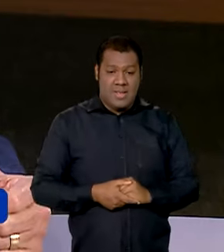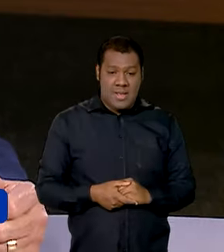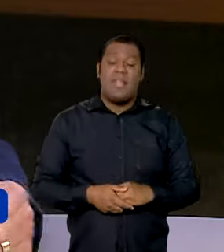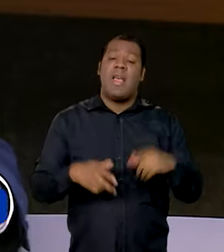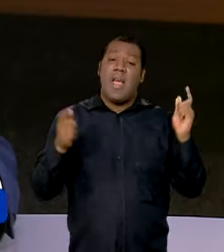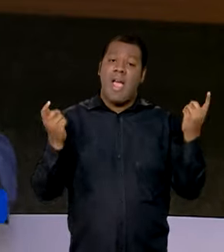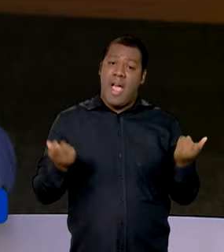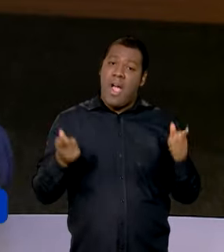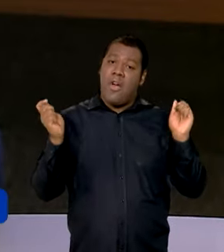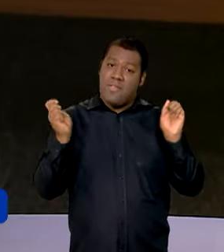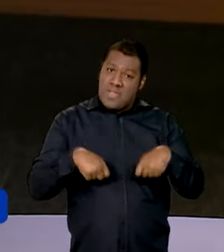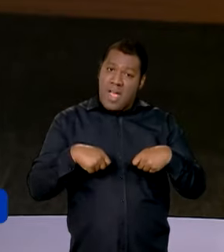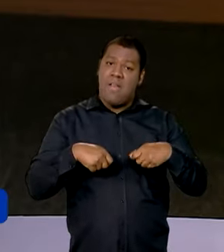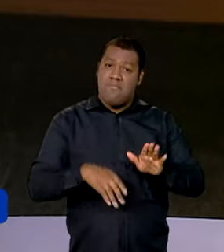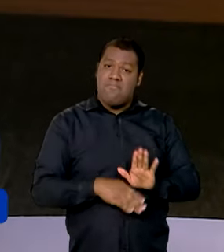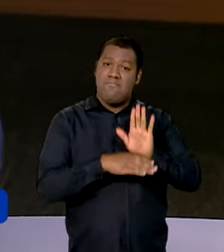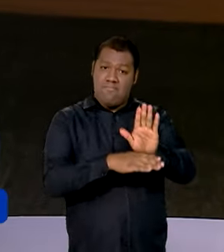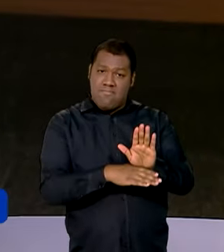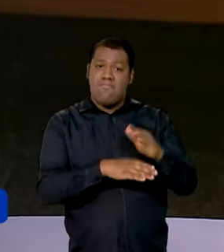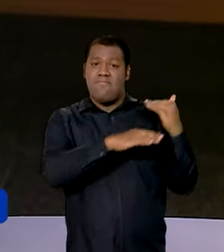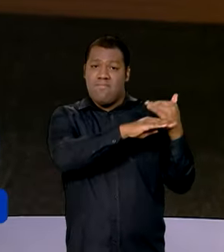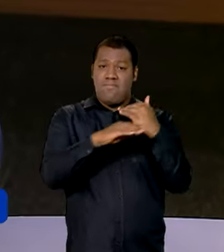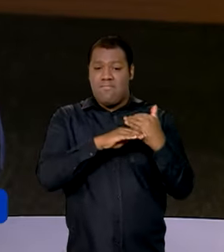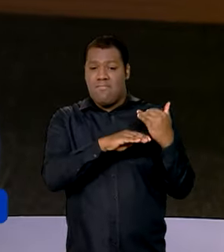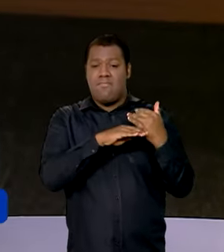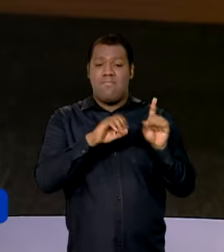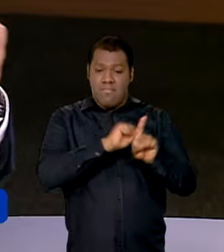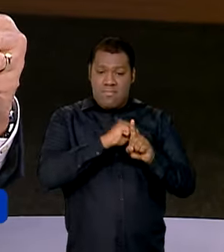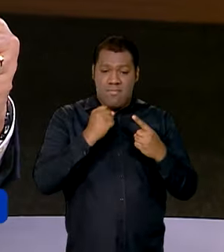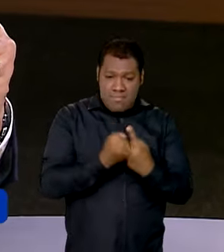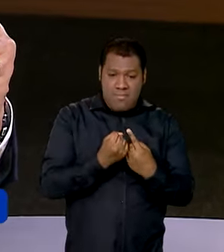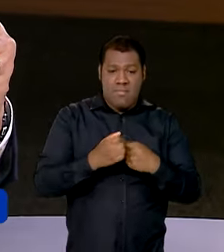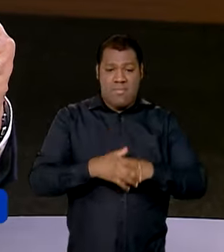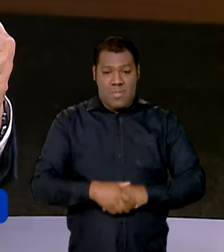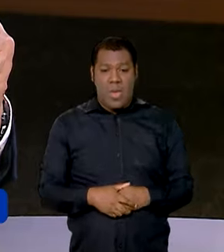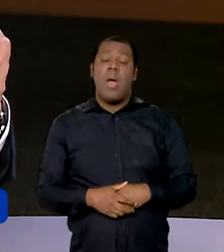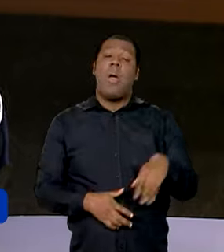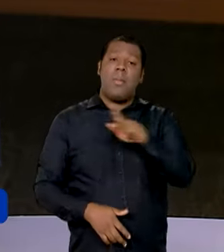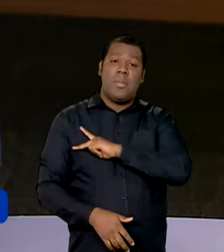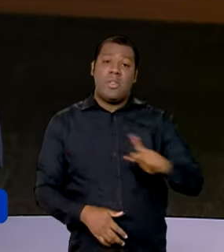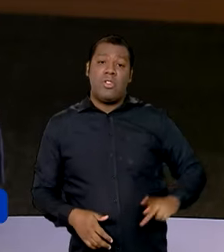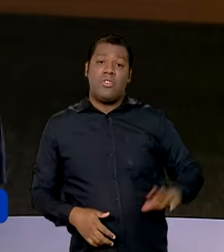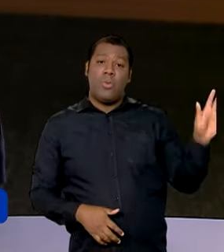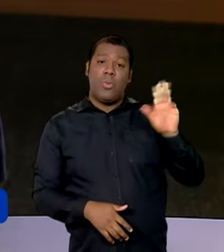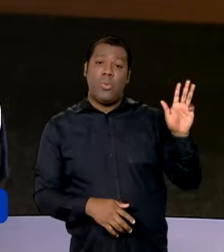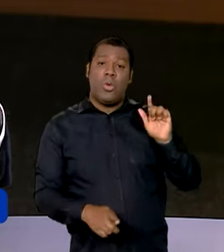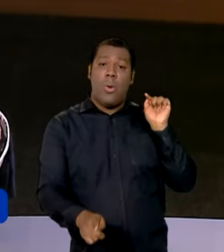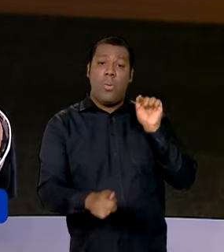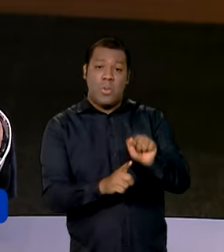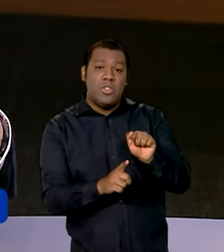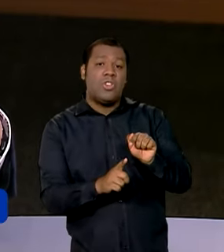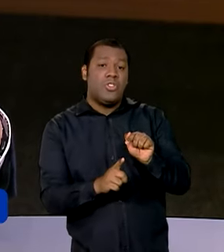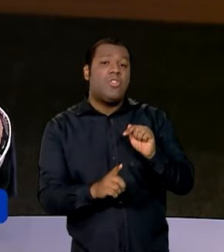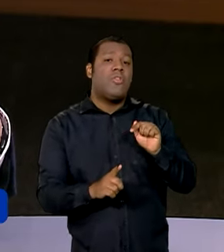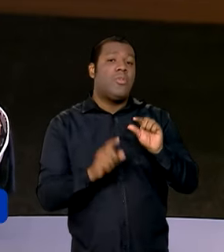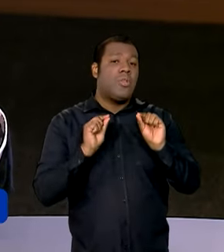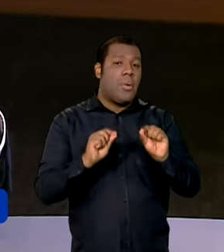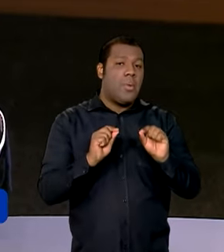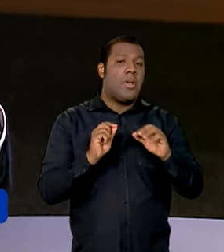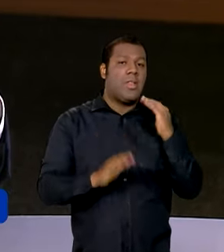desigualdades Então essa atenção nós temos que ter e é a recomendação do presidente Lula o desenvolvimento Regional tem que enxergar